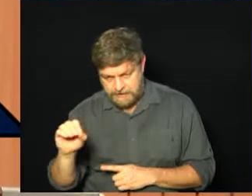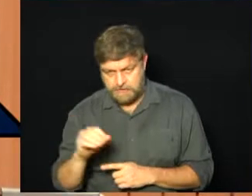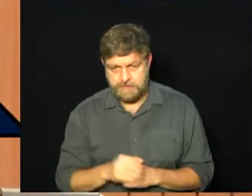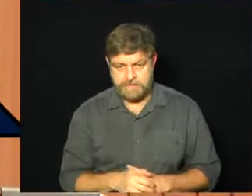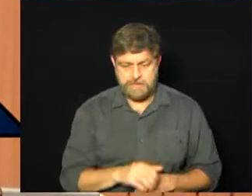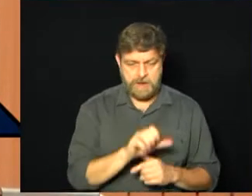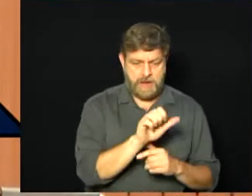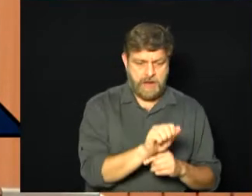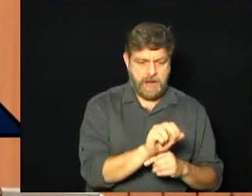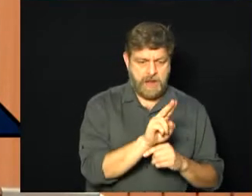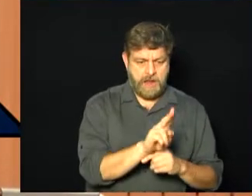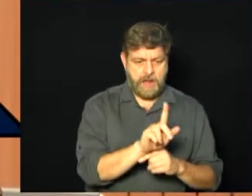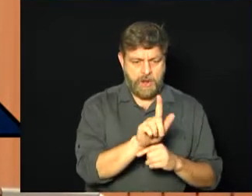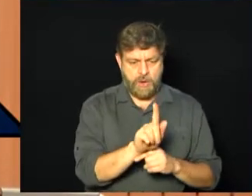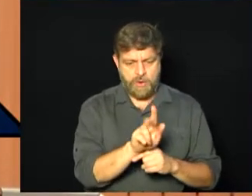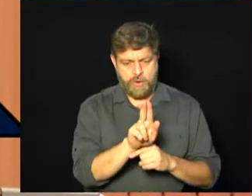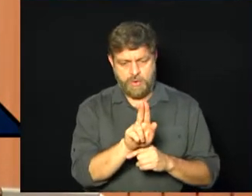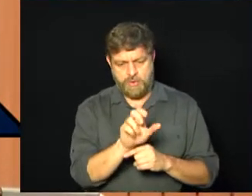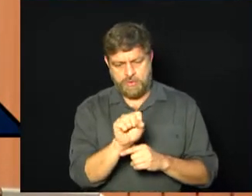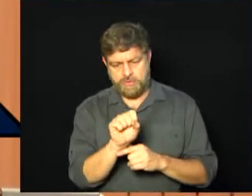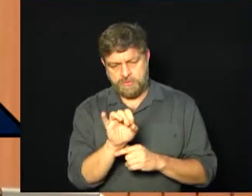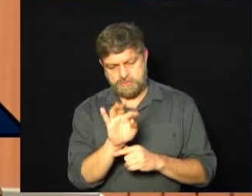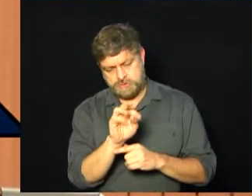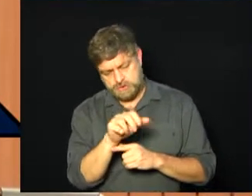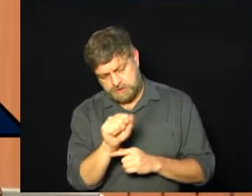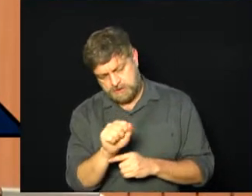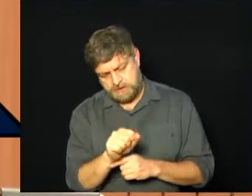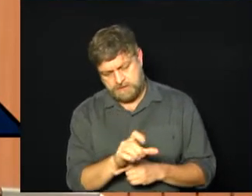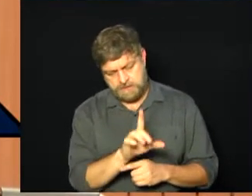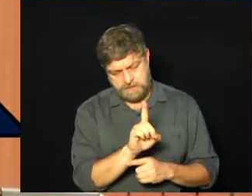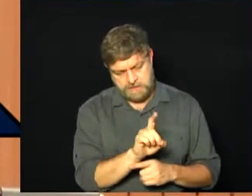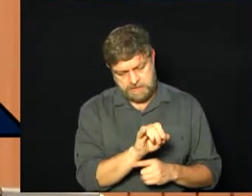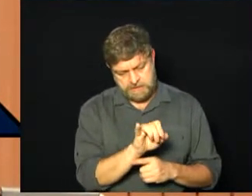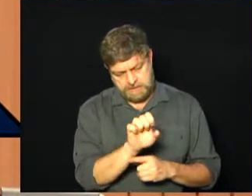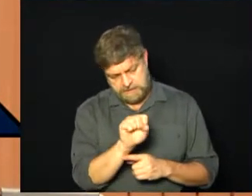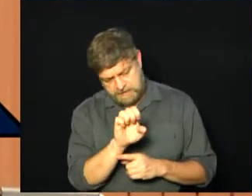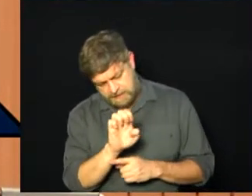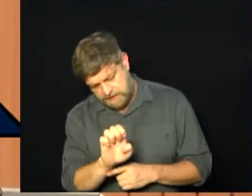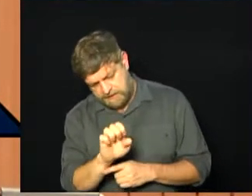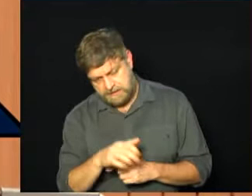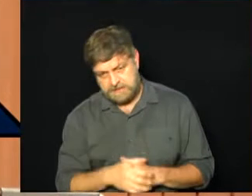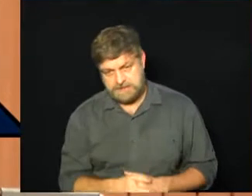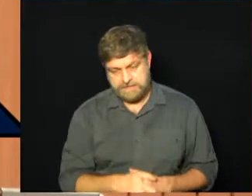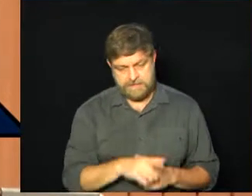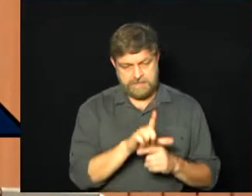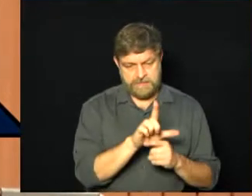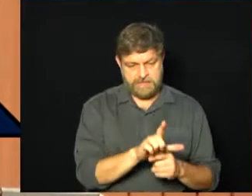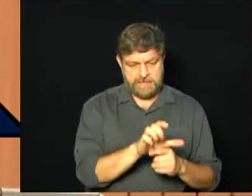Toffoli Tavolaro, Deise Peixoto Fonseca, Lenita